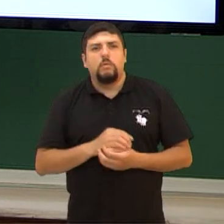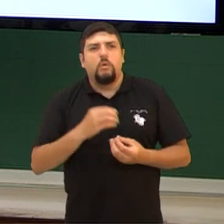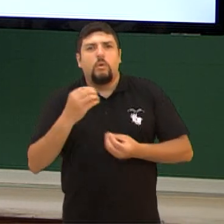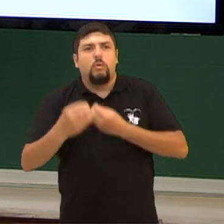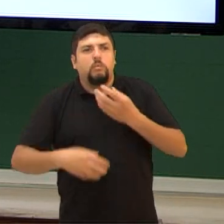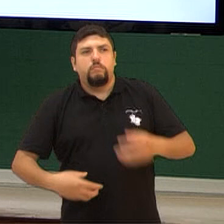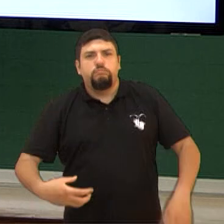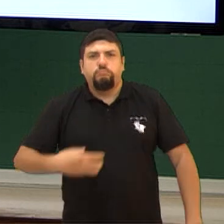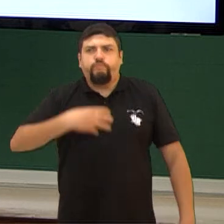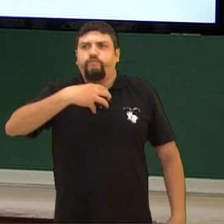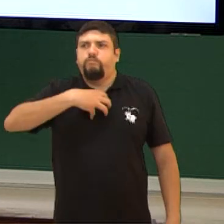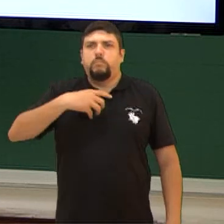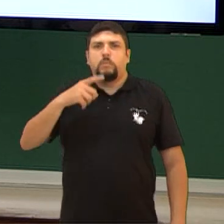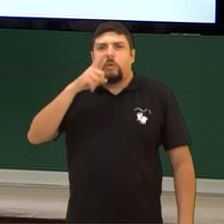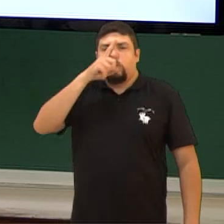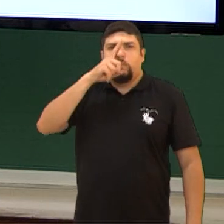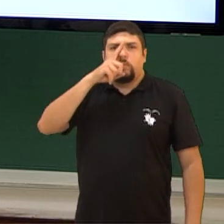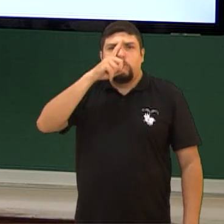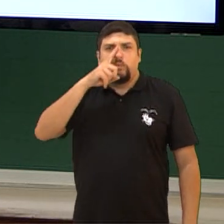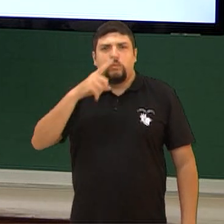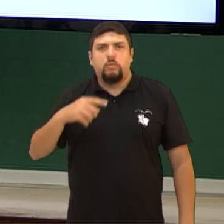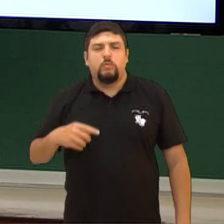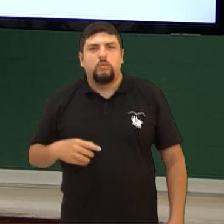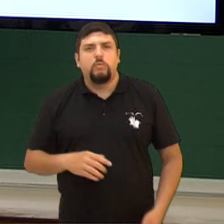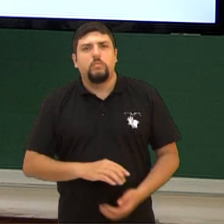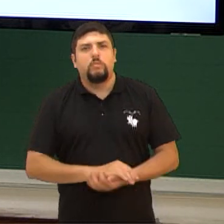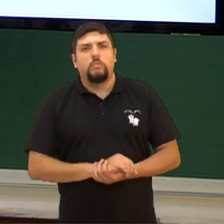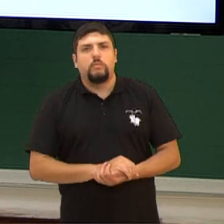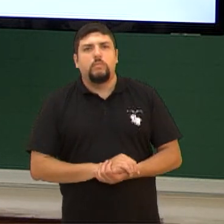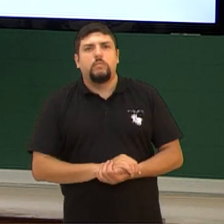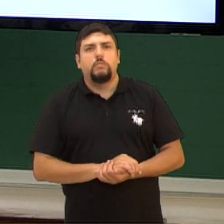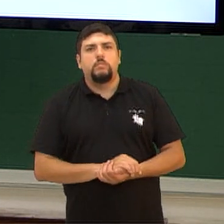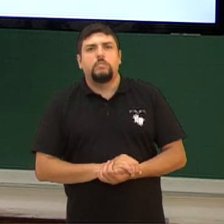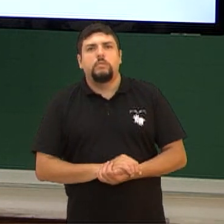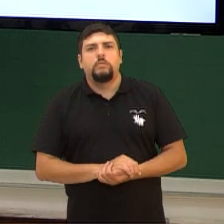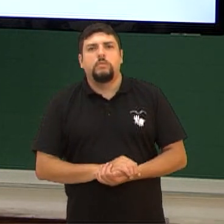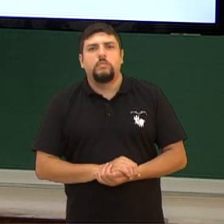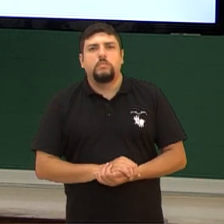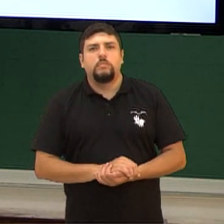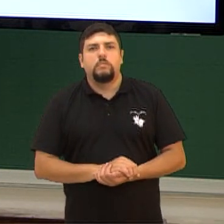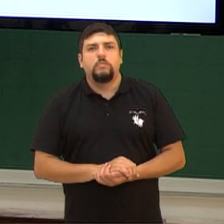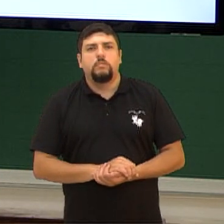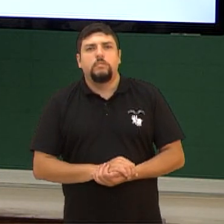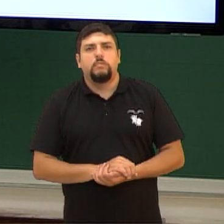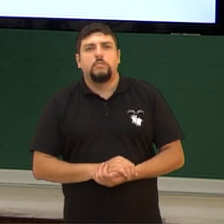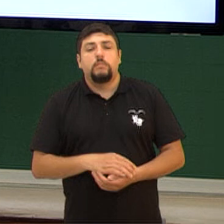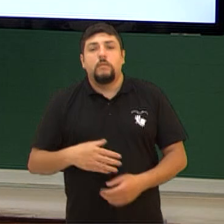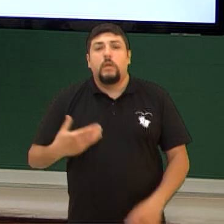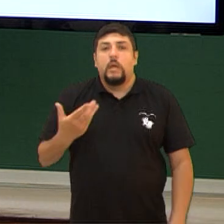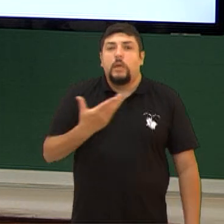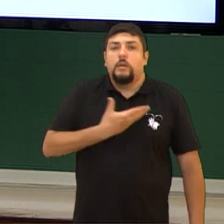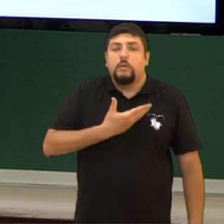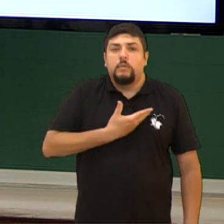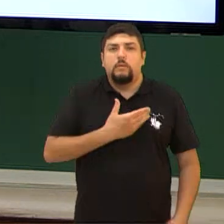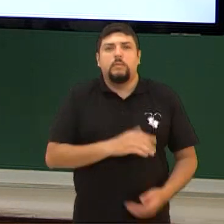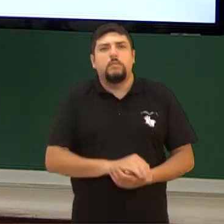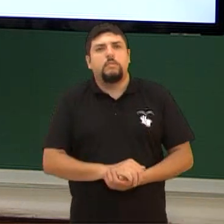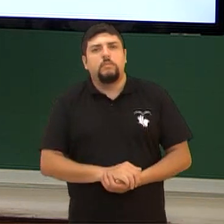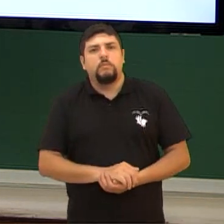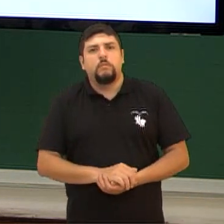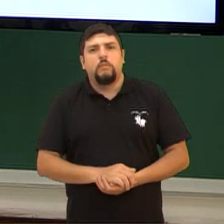perigoso? Dangerous, ok? Friend, amigo. Como que eu formaria, então, a